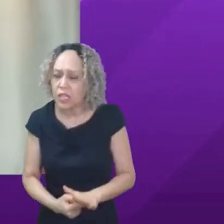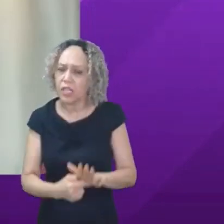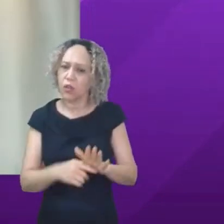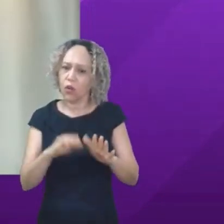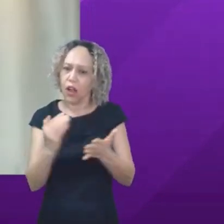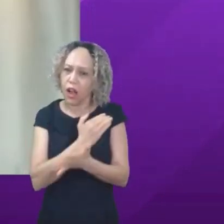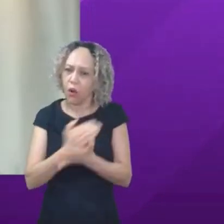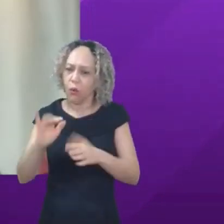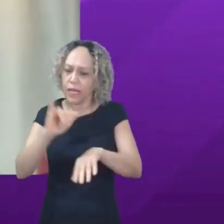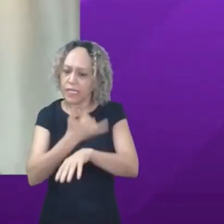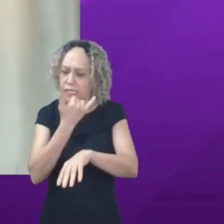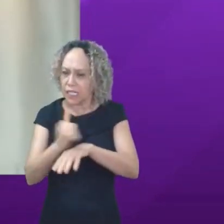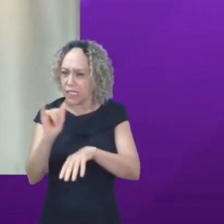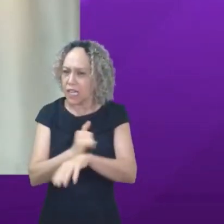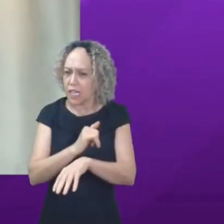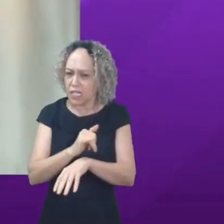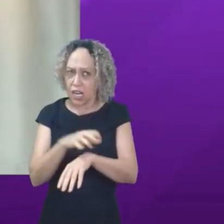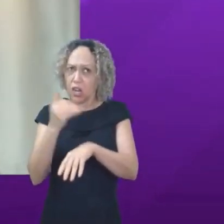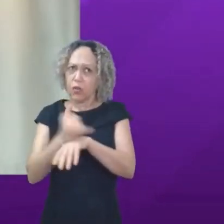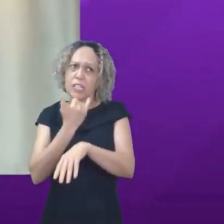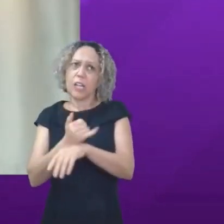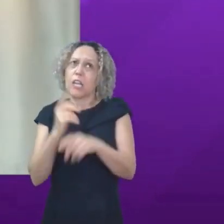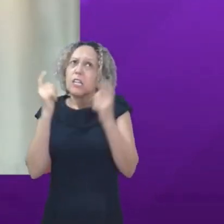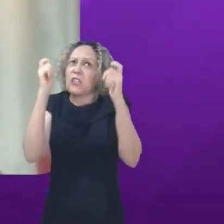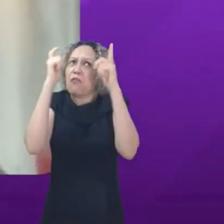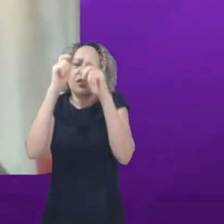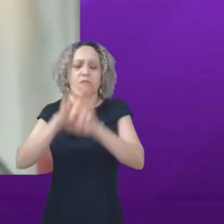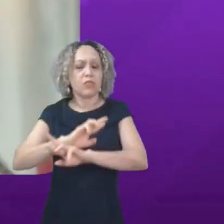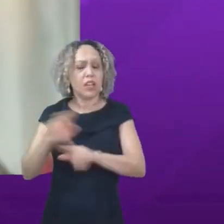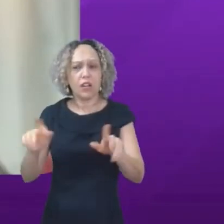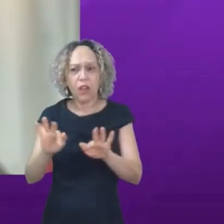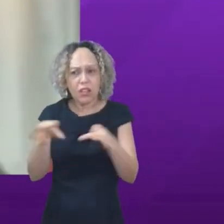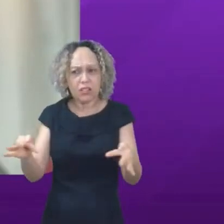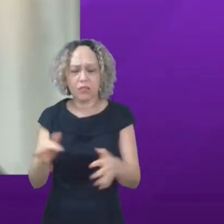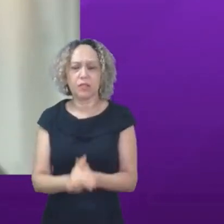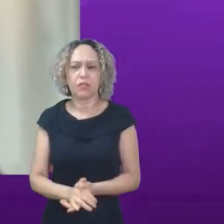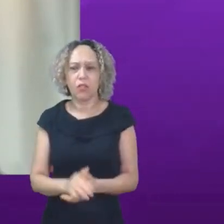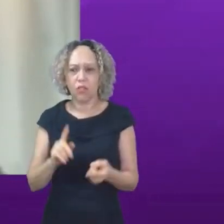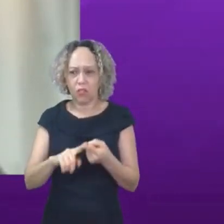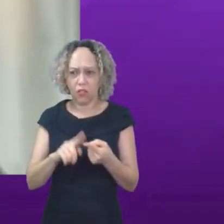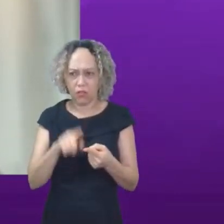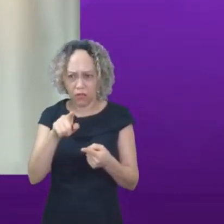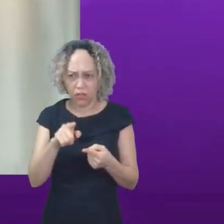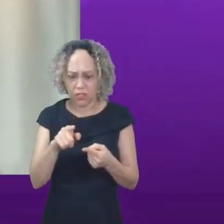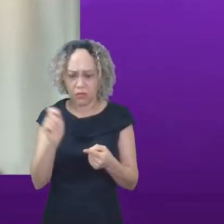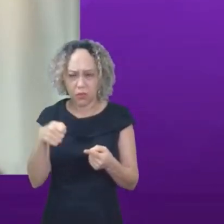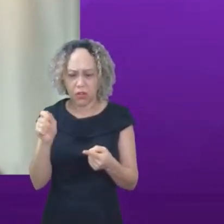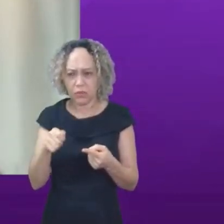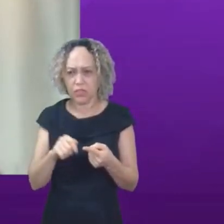vão demandar muito esforço, tá? O primeiro aqui é vocês compartilharem e amplificarem as